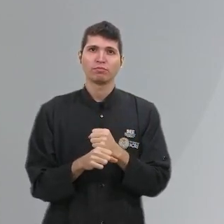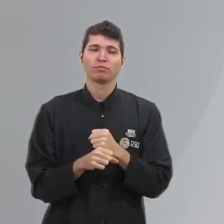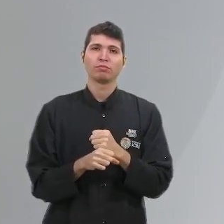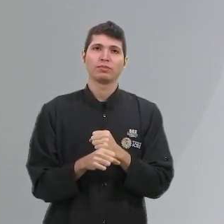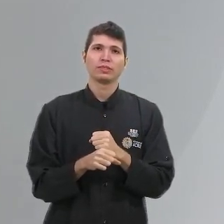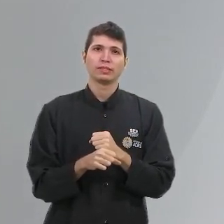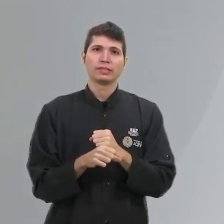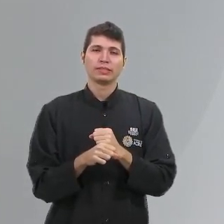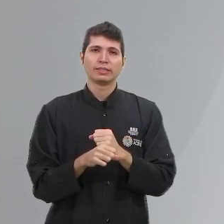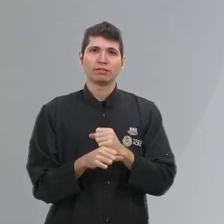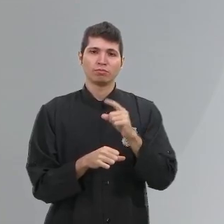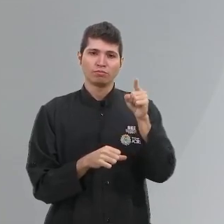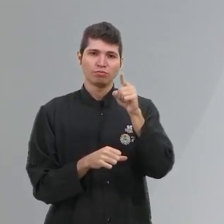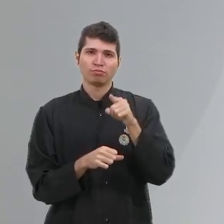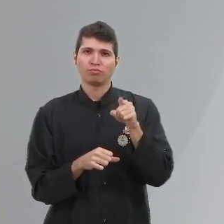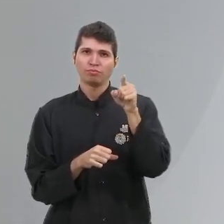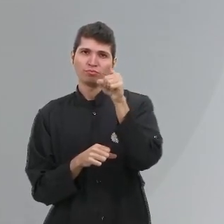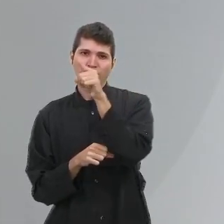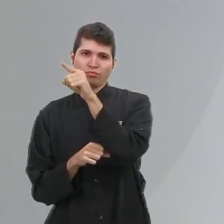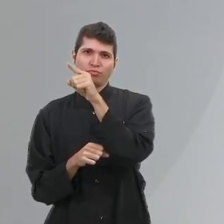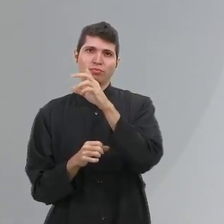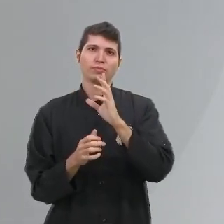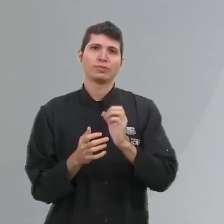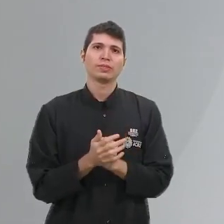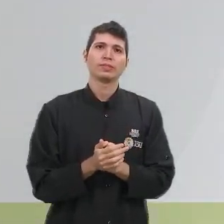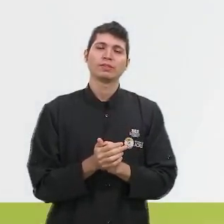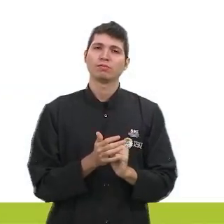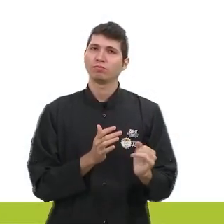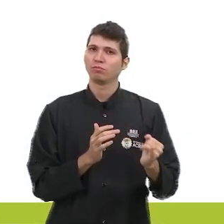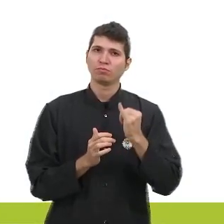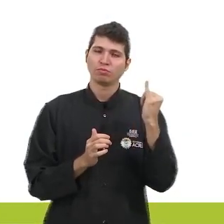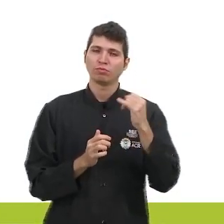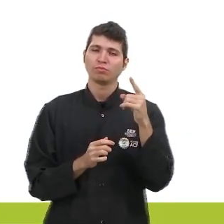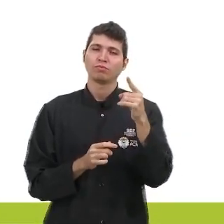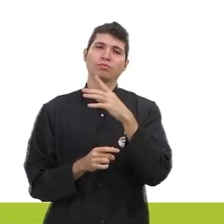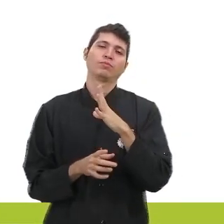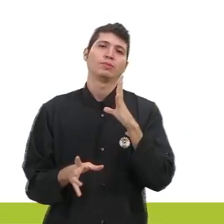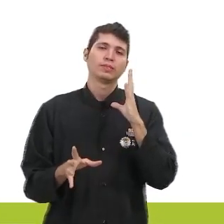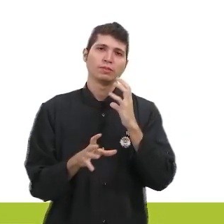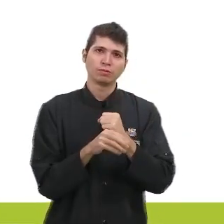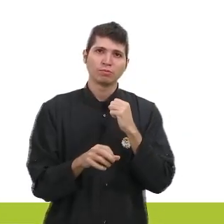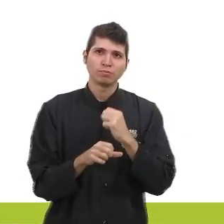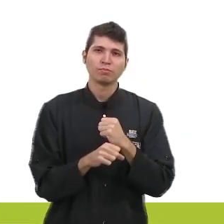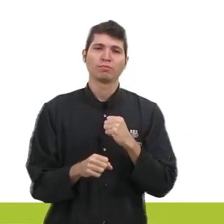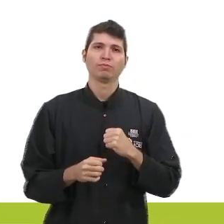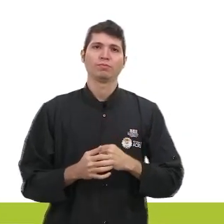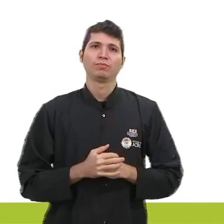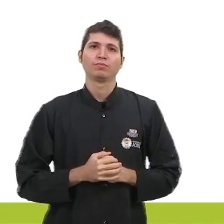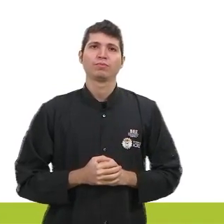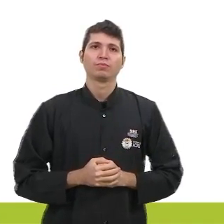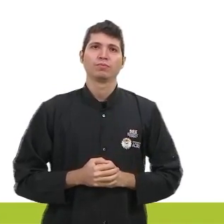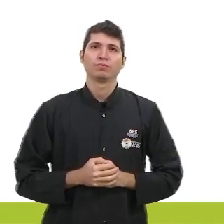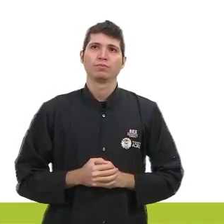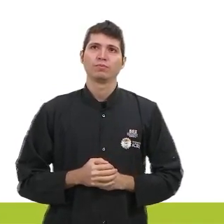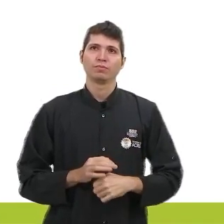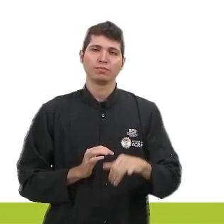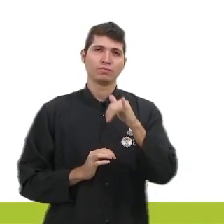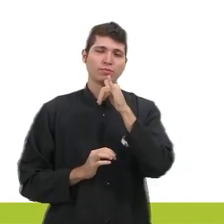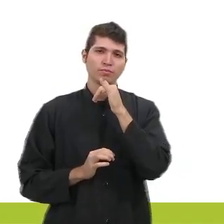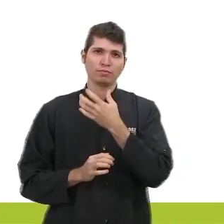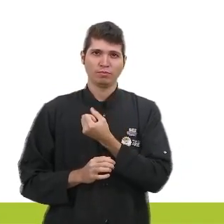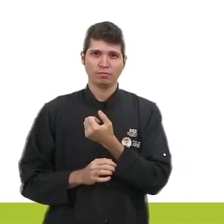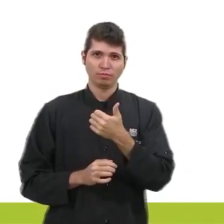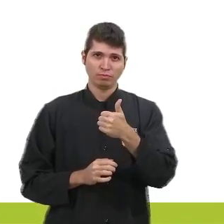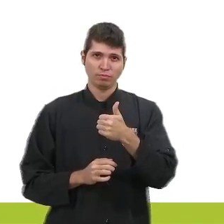Bhaskara ele vai se fazer presente, tá bom? Vamos lá, vamos para a resolução desse probleminha aqui, ó. Só para a gente revisar. Exemplo número 1 como